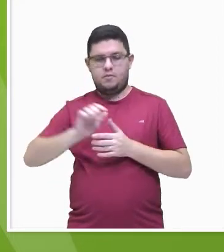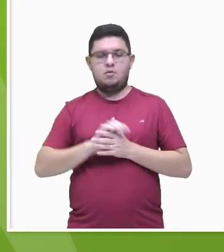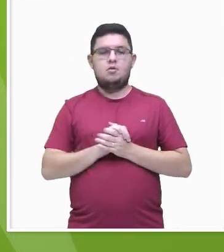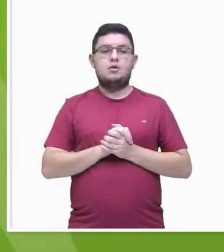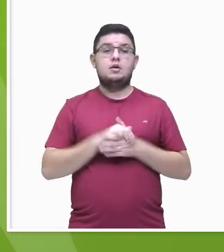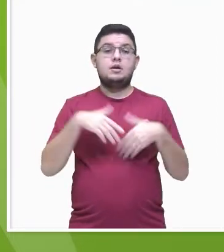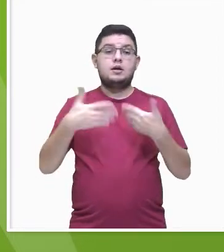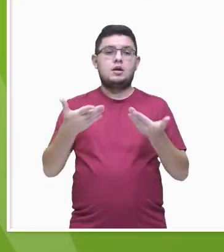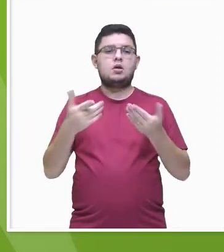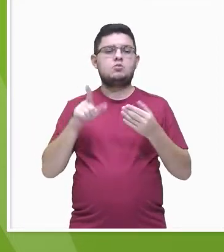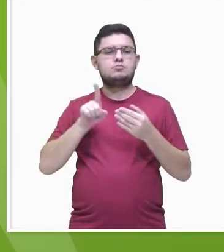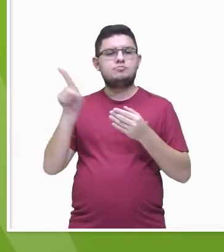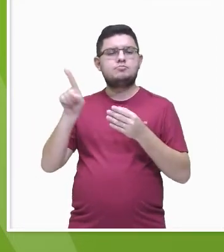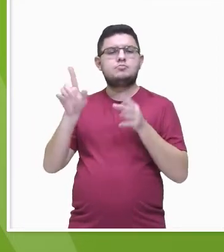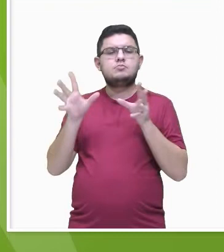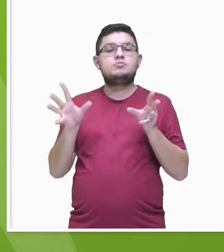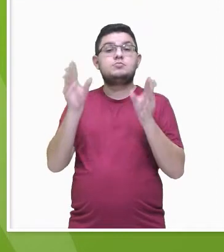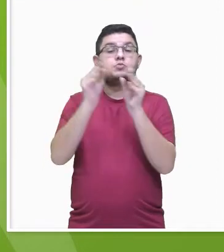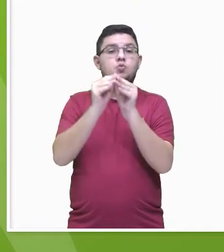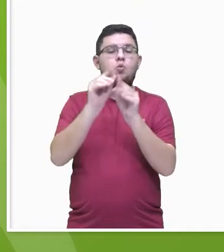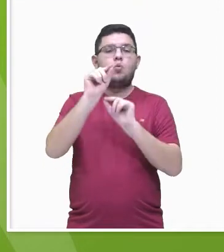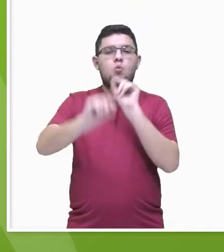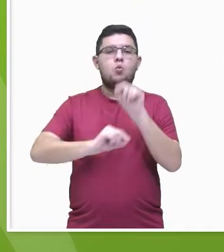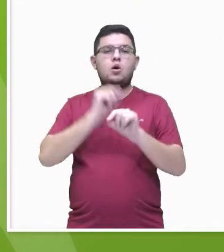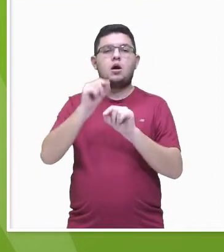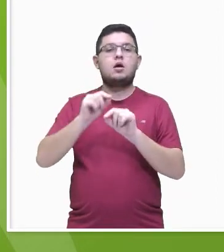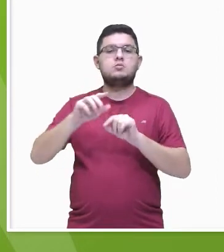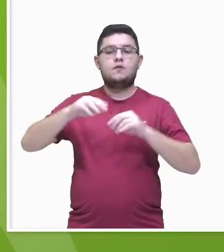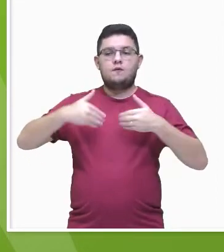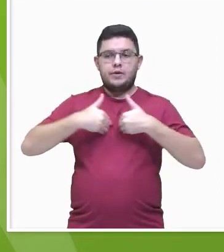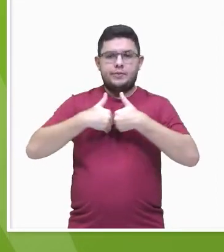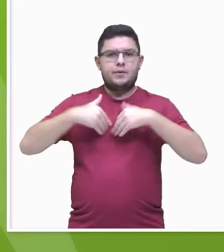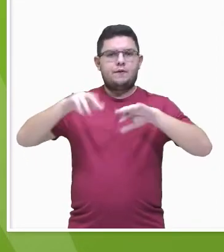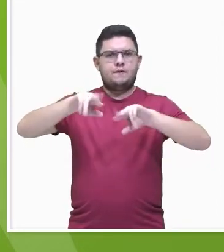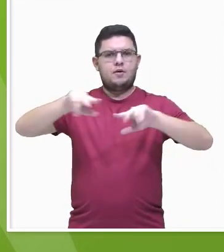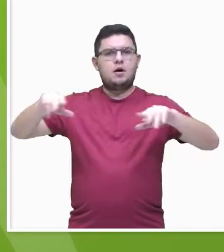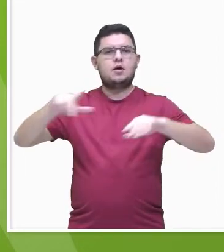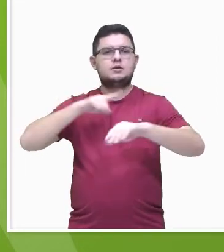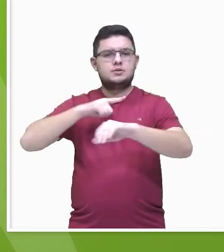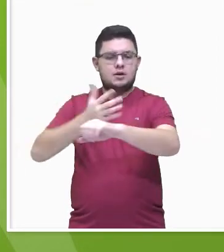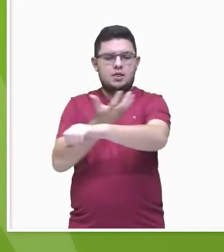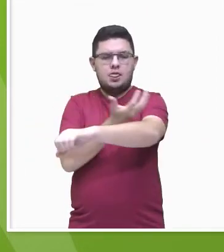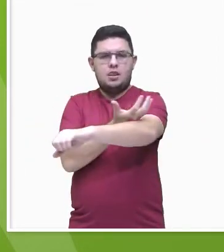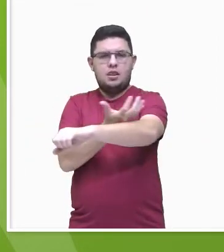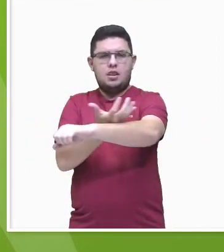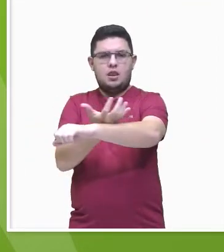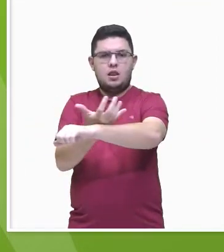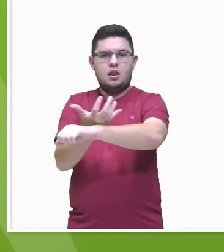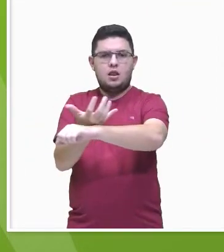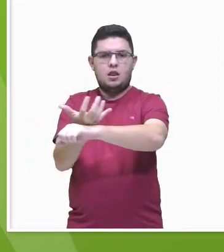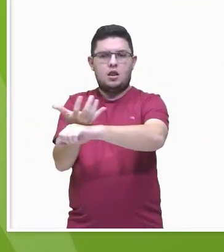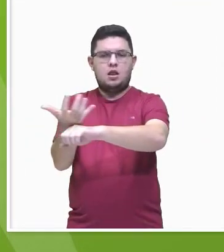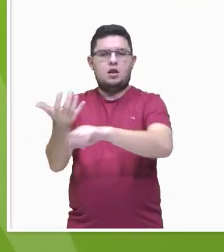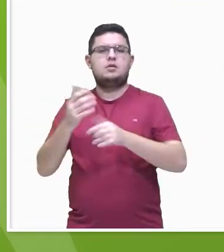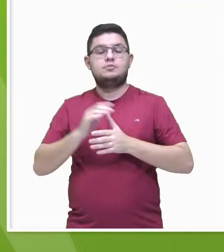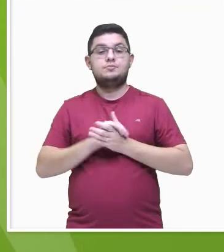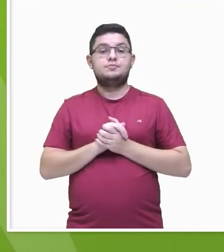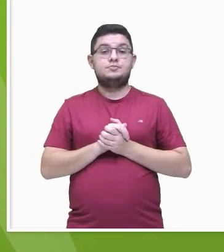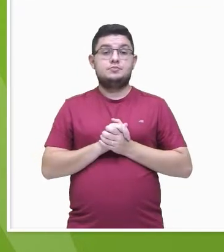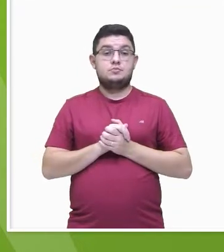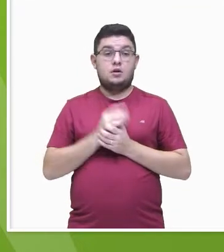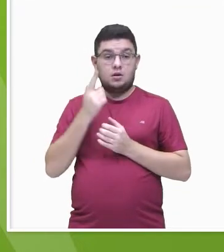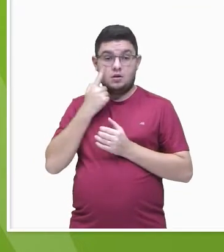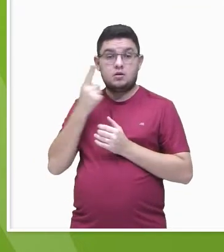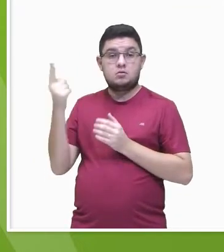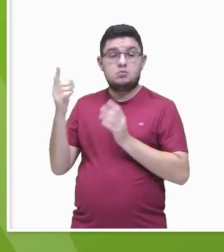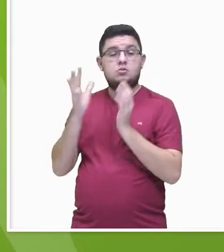seguindo aí ao pé da letra, né, são animais que possuem a sua pele cheia de espinhos, certo? Constituem um grupo